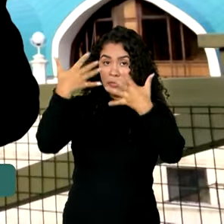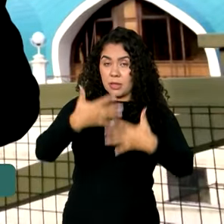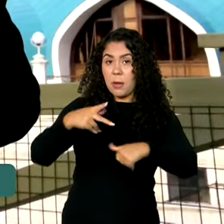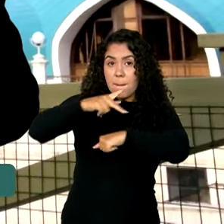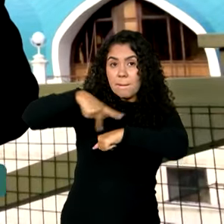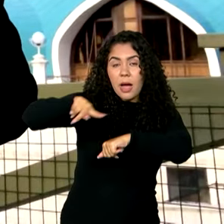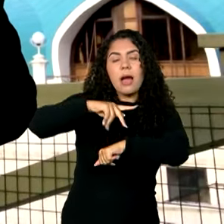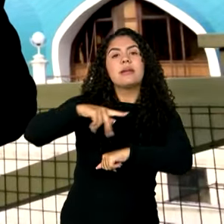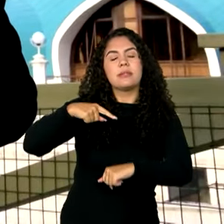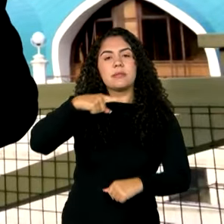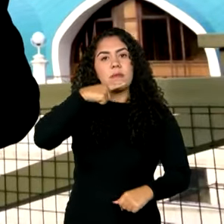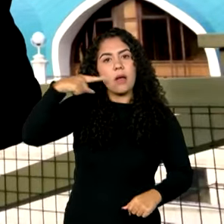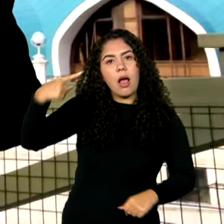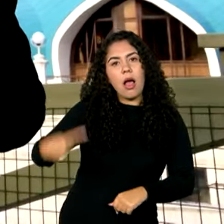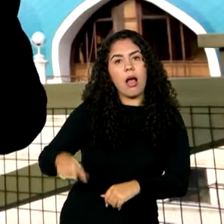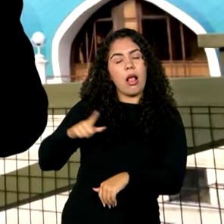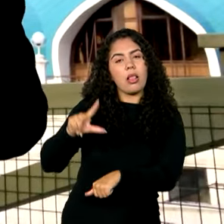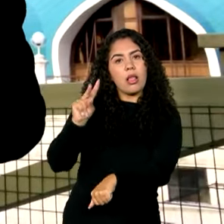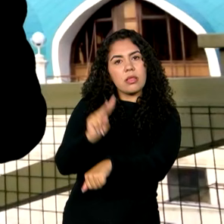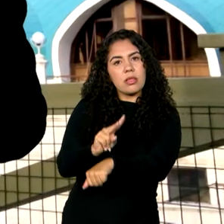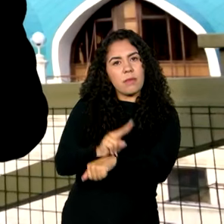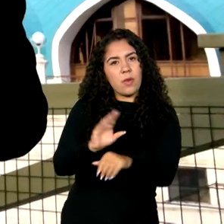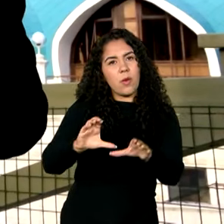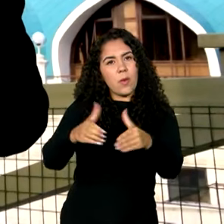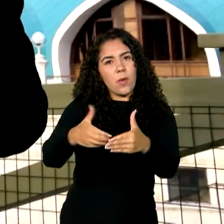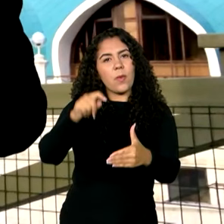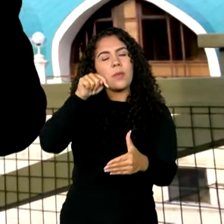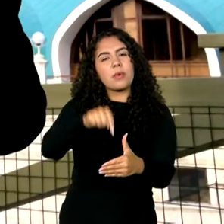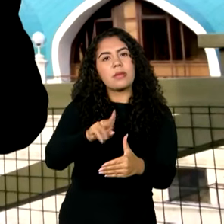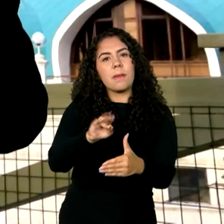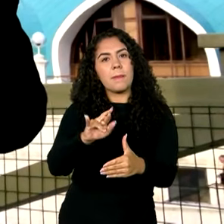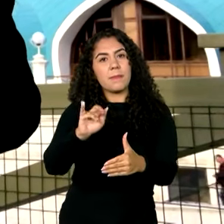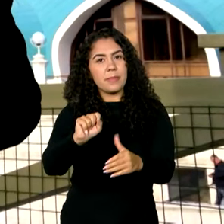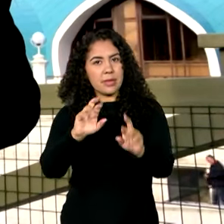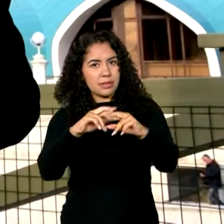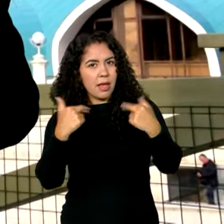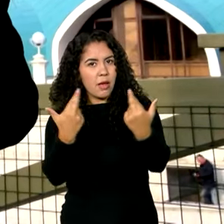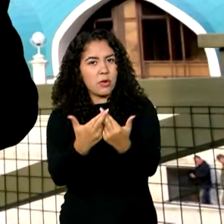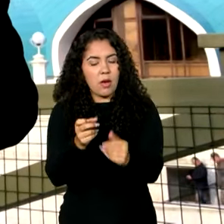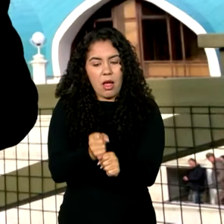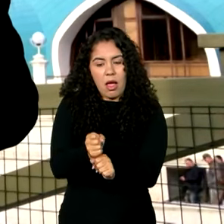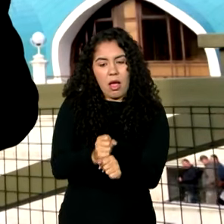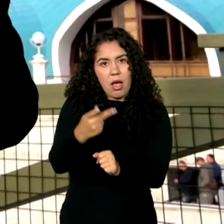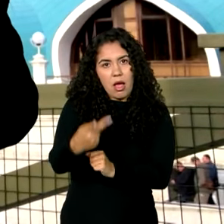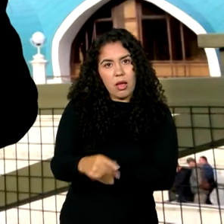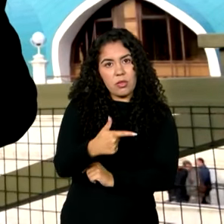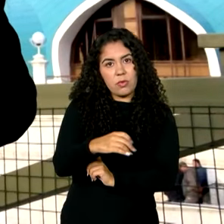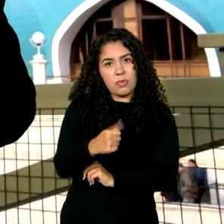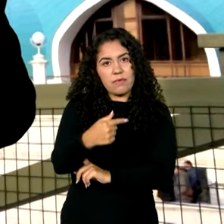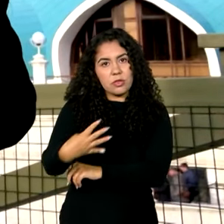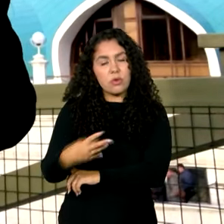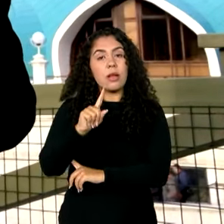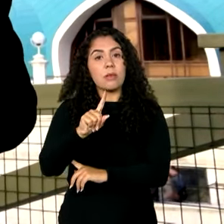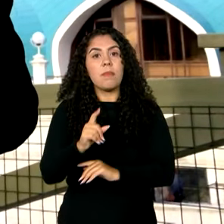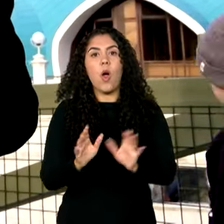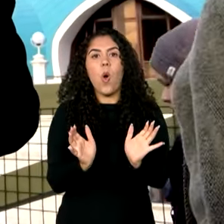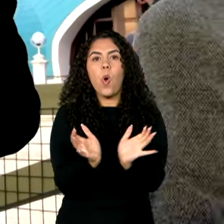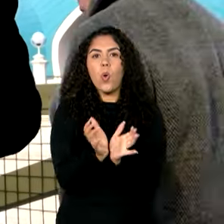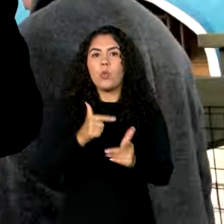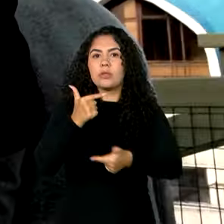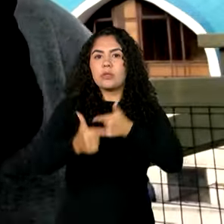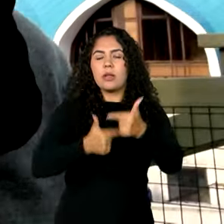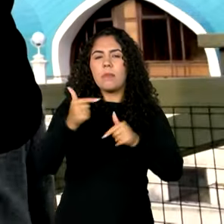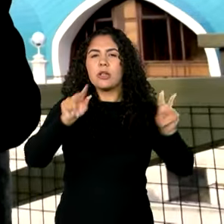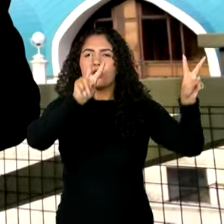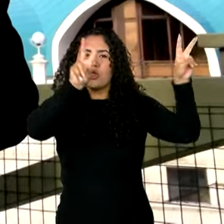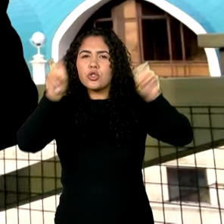presidência temporária do BRICS em 2024. O ano marcou a inauguração do Grupo de Trabalho em Medicina